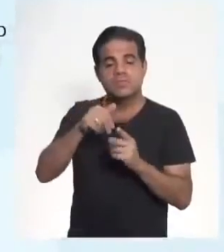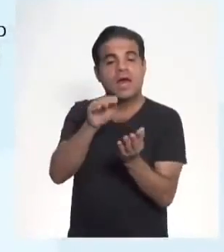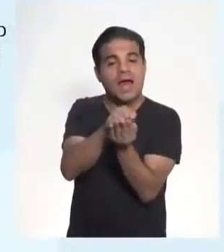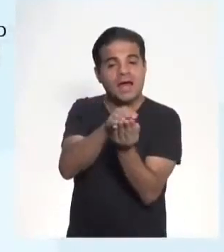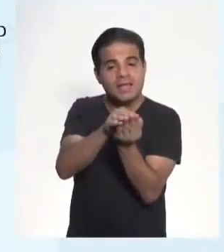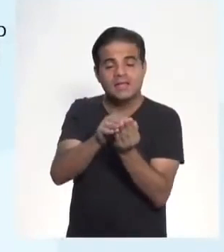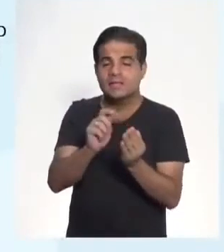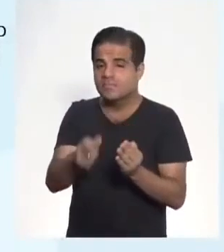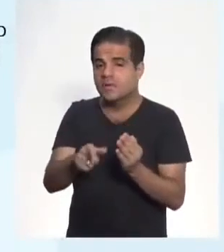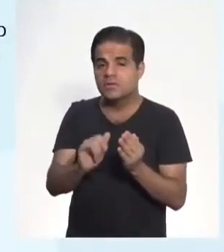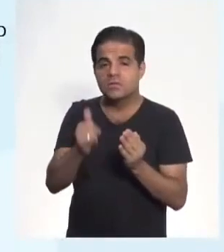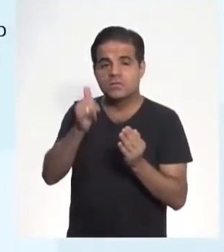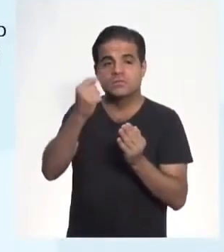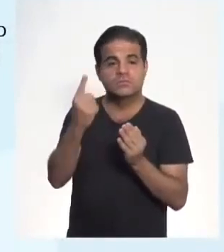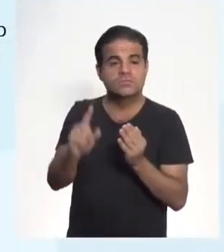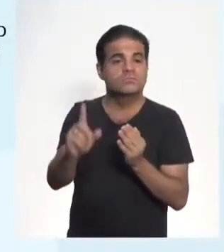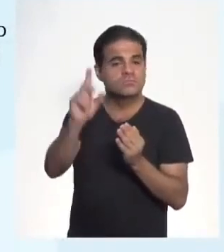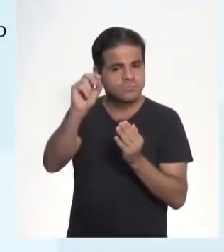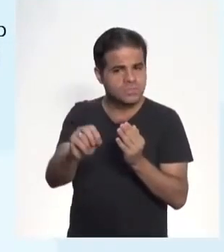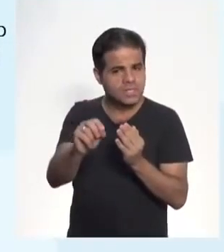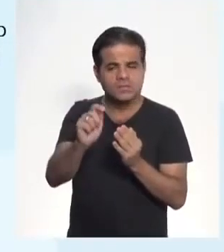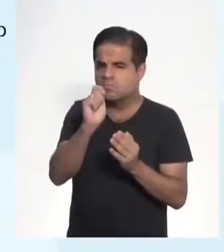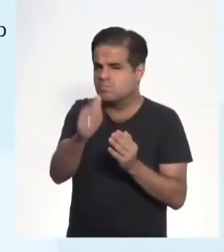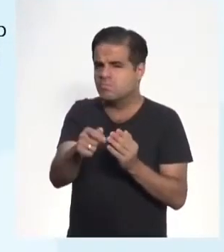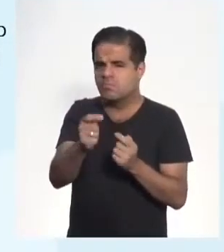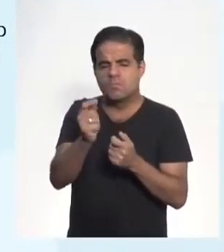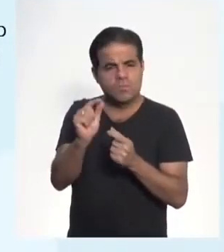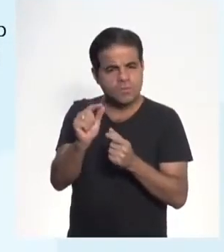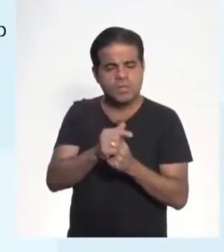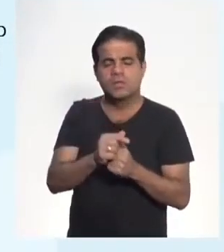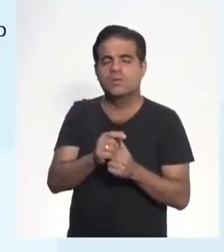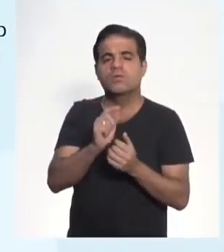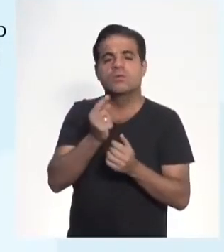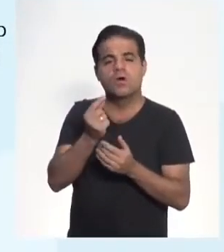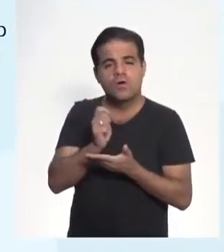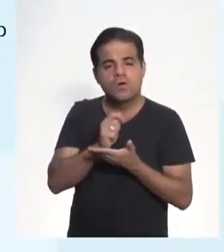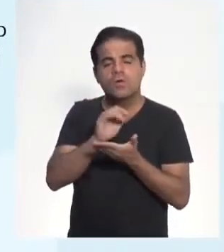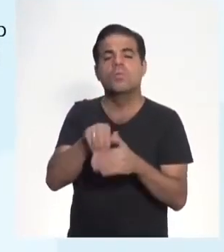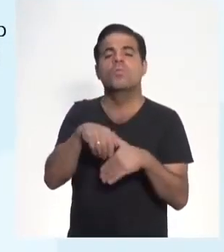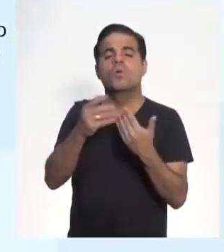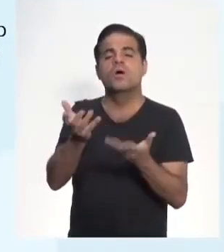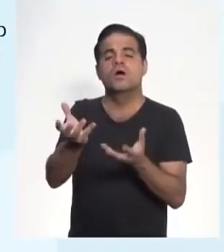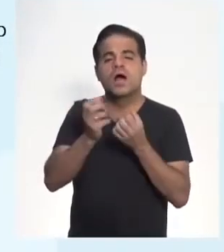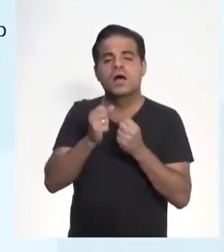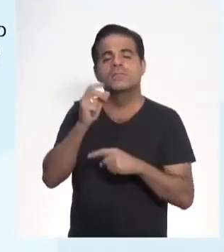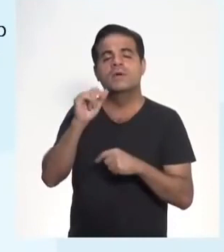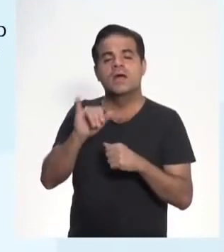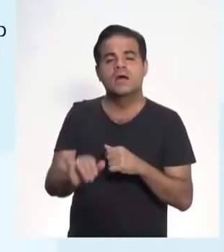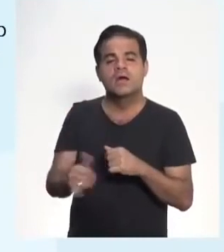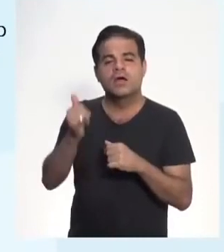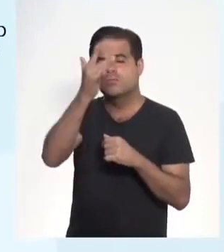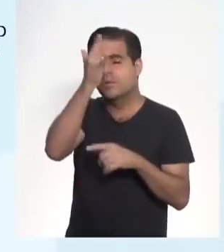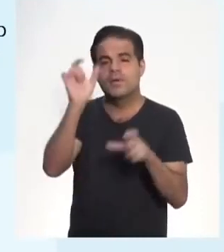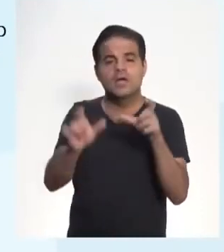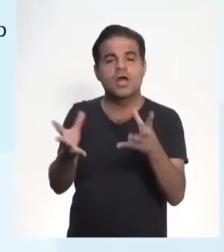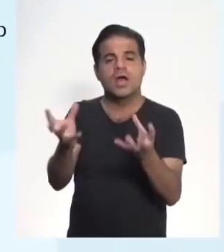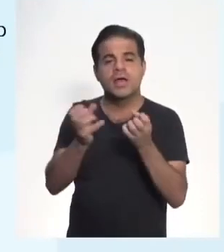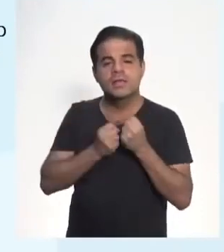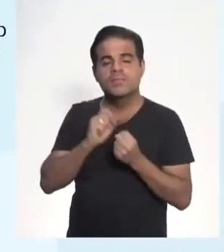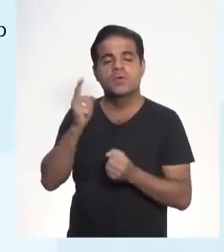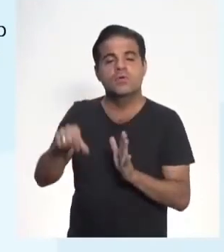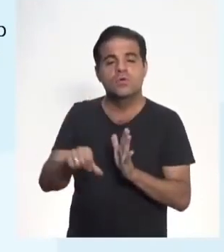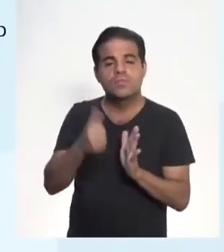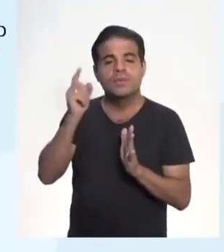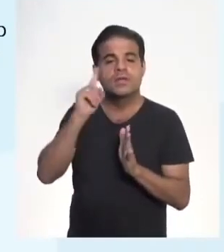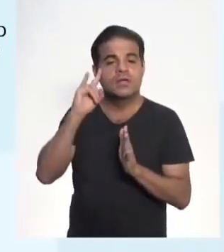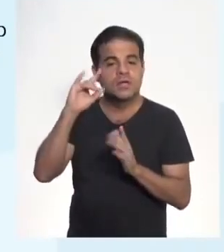poupança pagou juros de 1%, pouquinho, tá? Sobre o valor investido. Quanto receberá de juros uma pessoa que depositou no primeiro dia